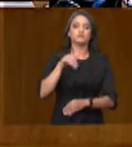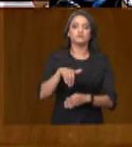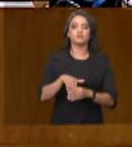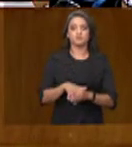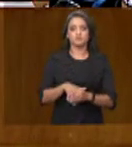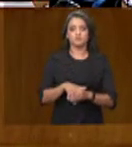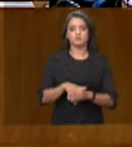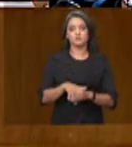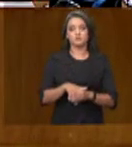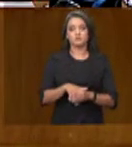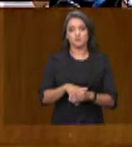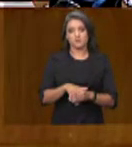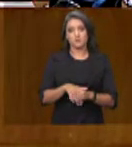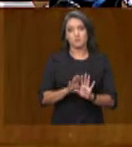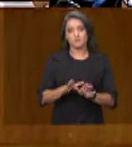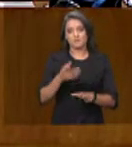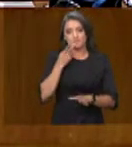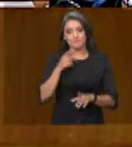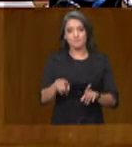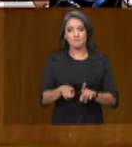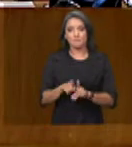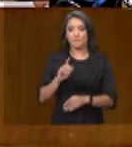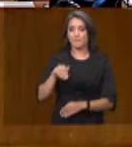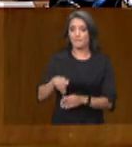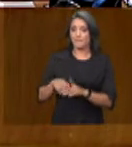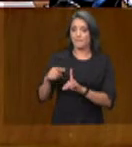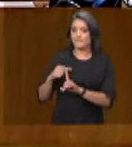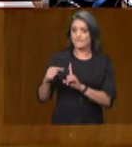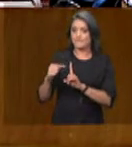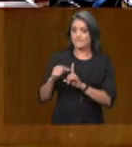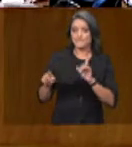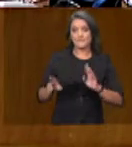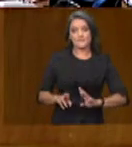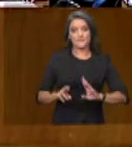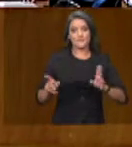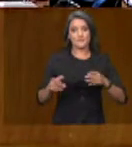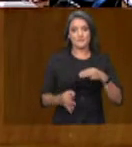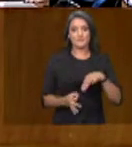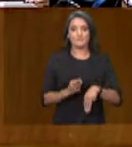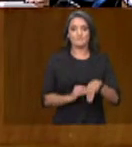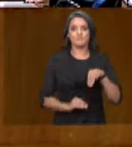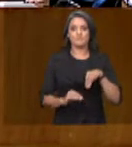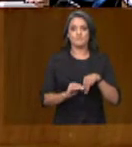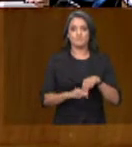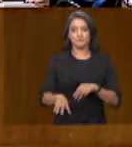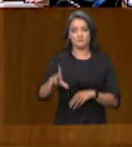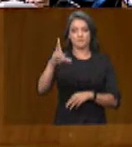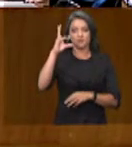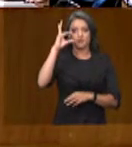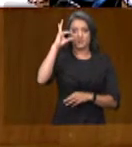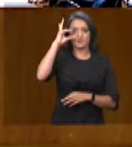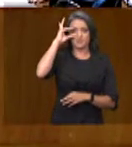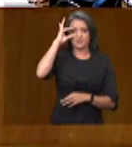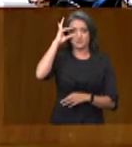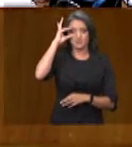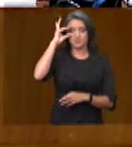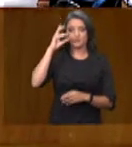proferido e do voto parcialmente divergente do ministro André Mendonça